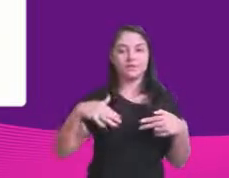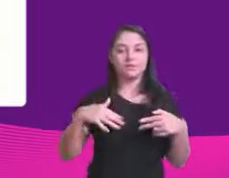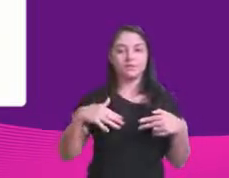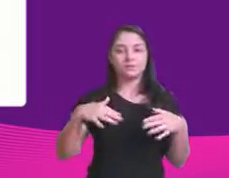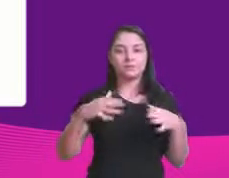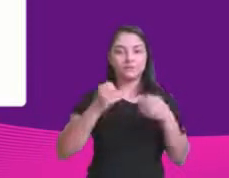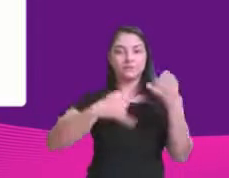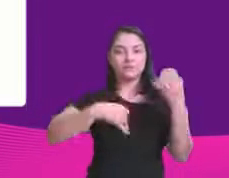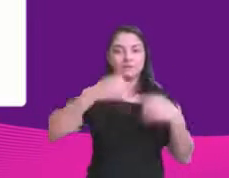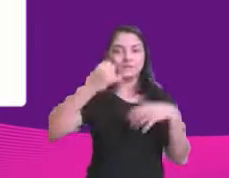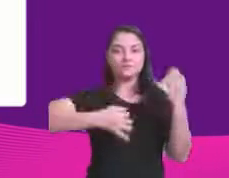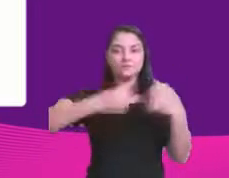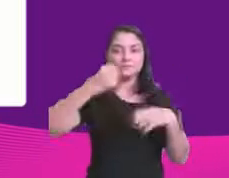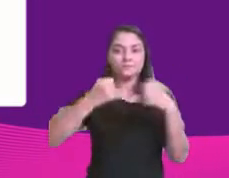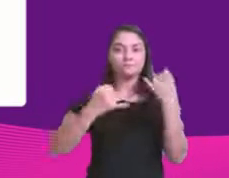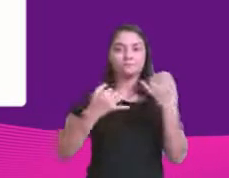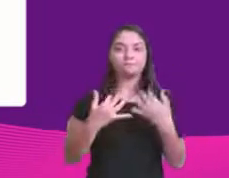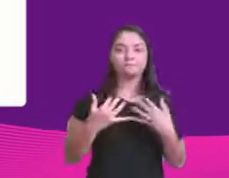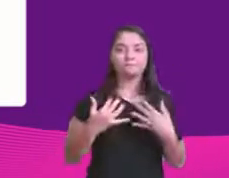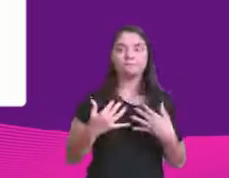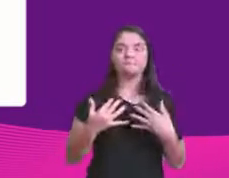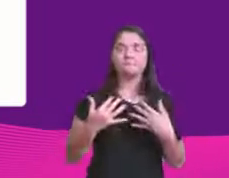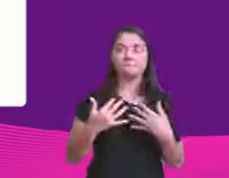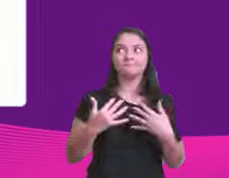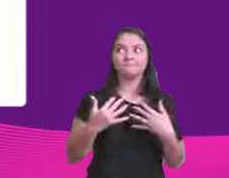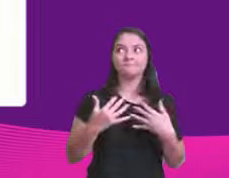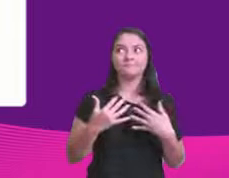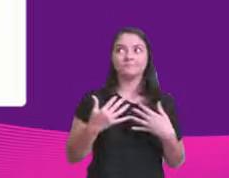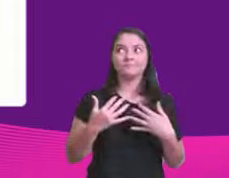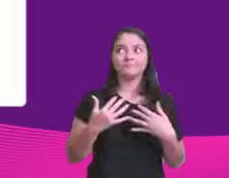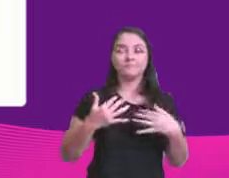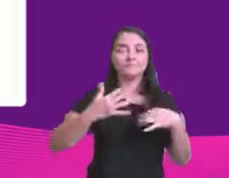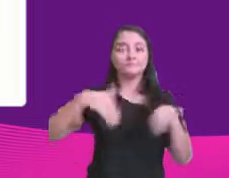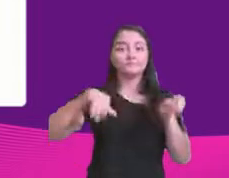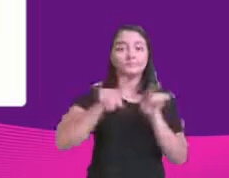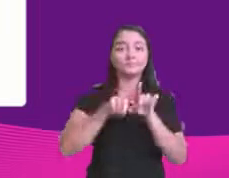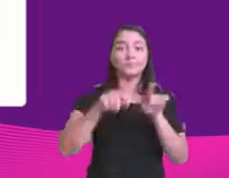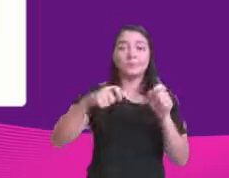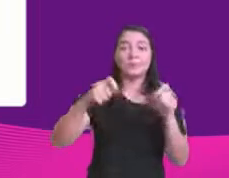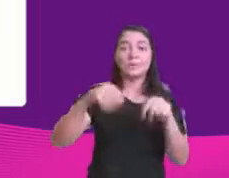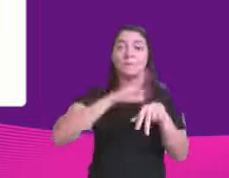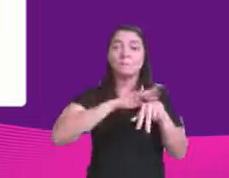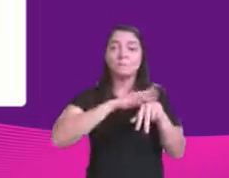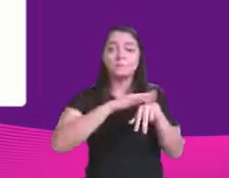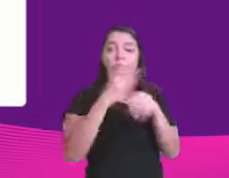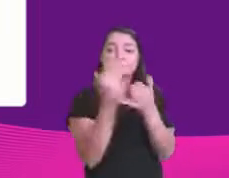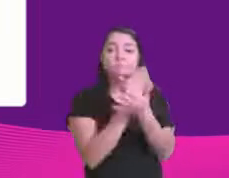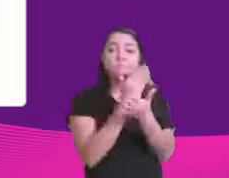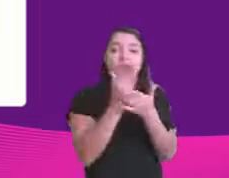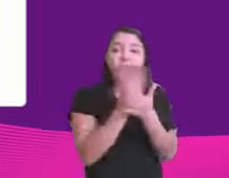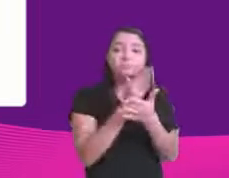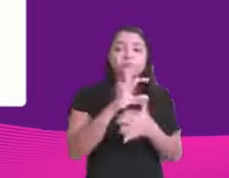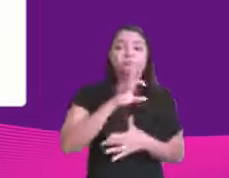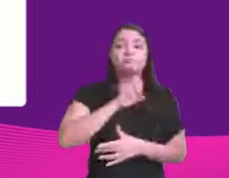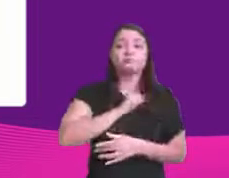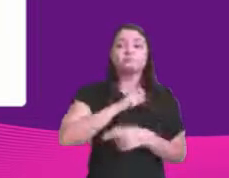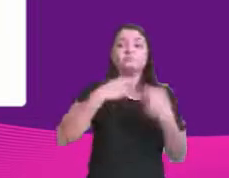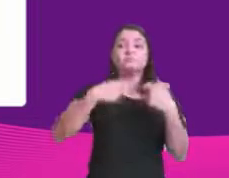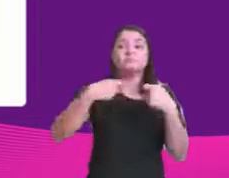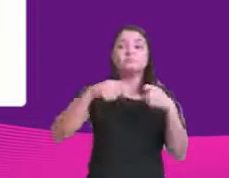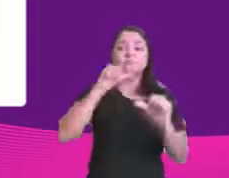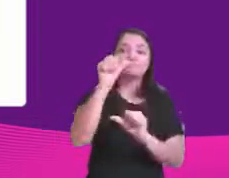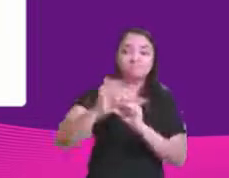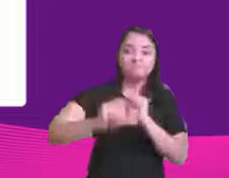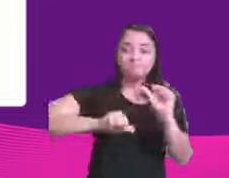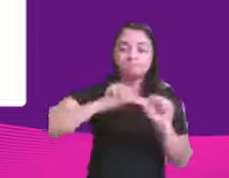alguns devices em relação a evitar aderências que muitas vezes os pacientes apresentam grau de recidiva necessitando uma reabordagem, então